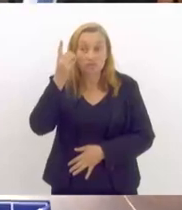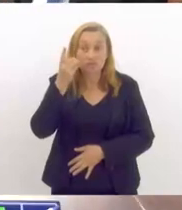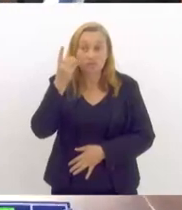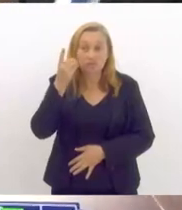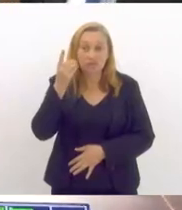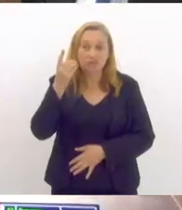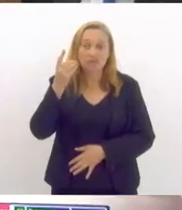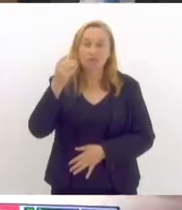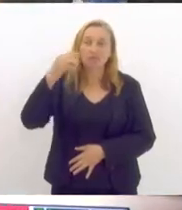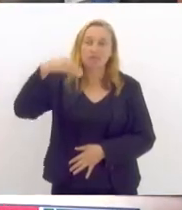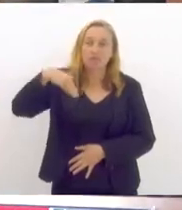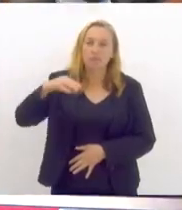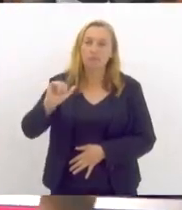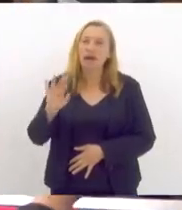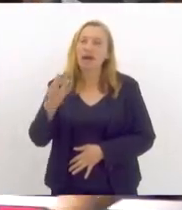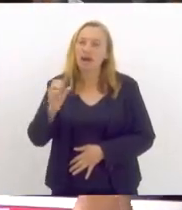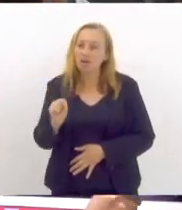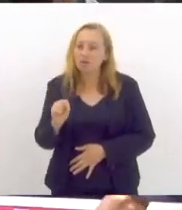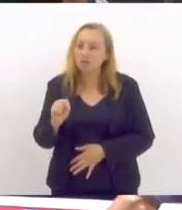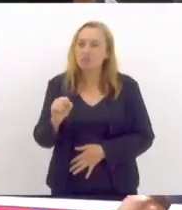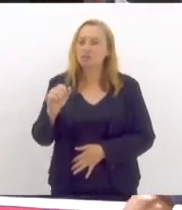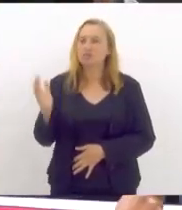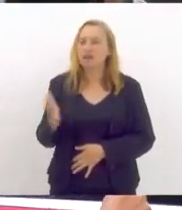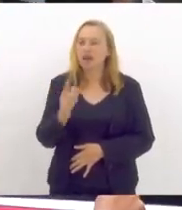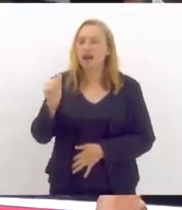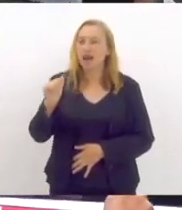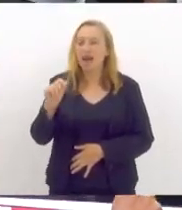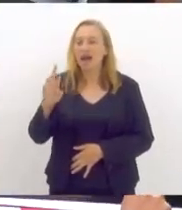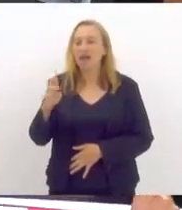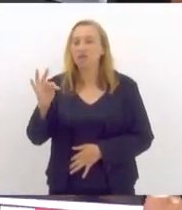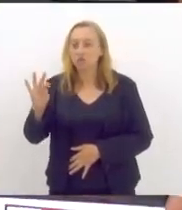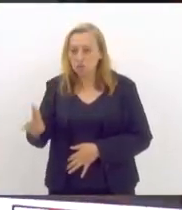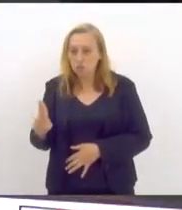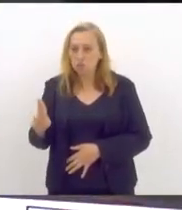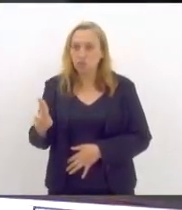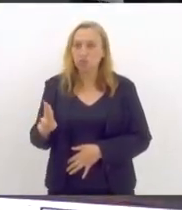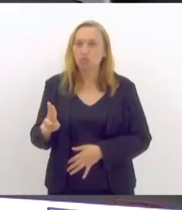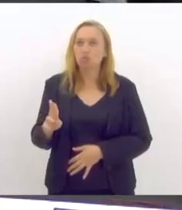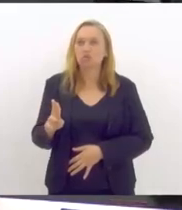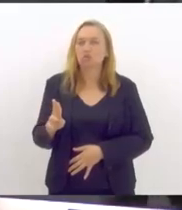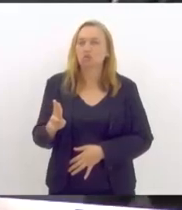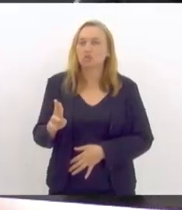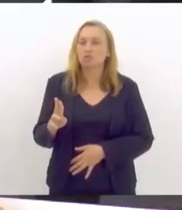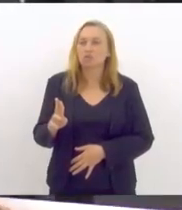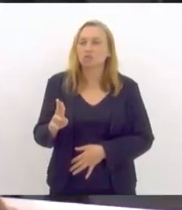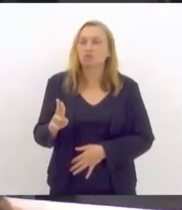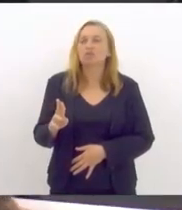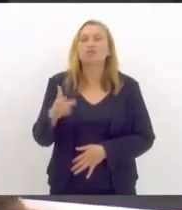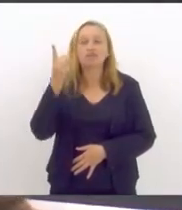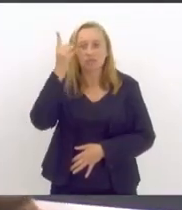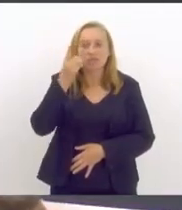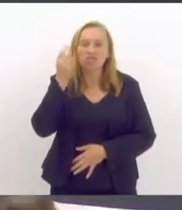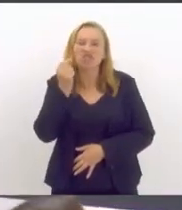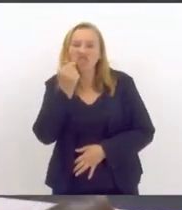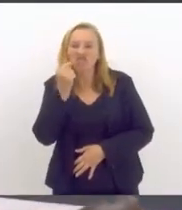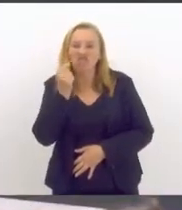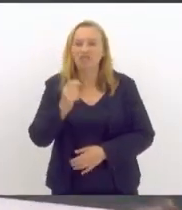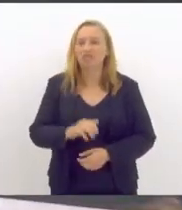Marcos Arthur Monteiro Deputado Ratinho abstenção deputado